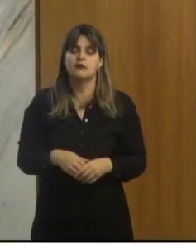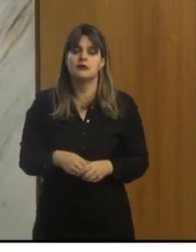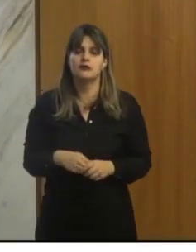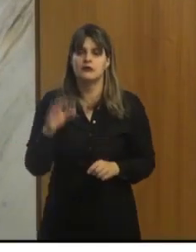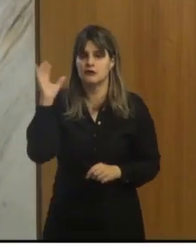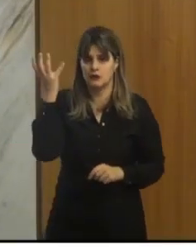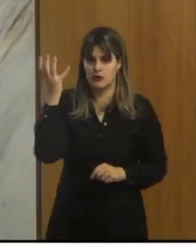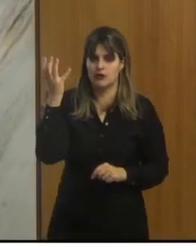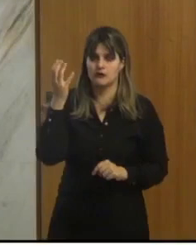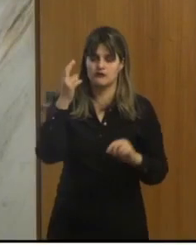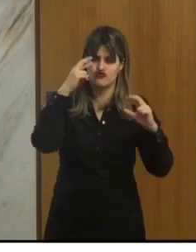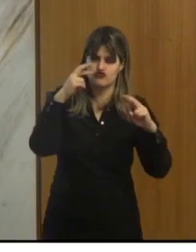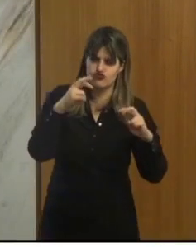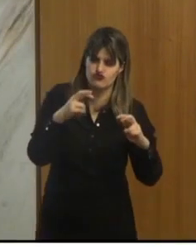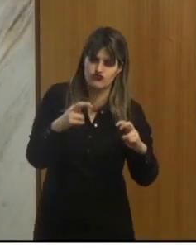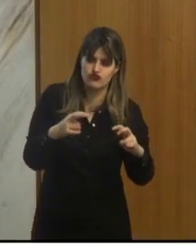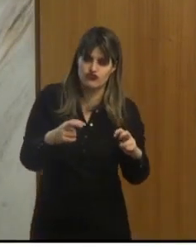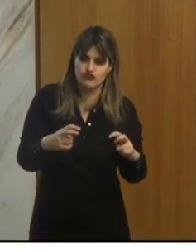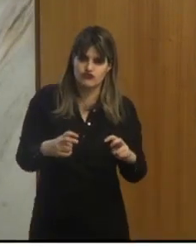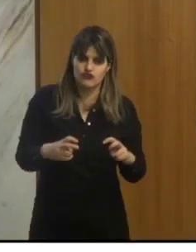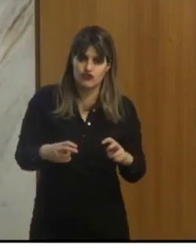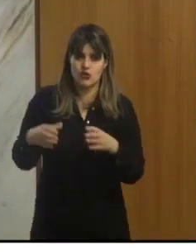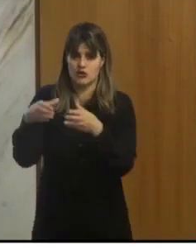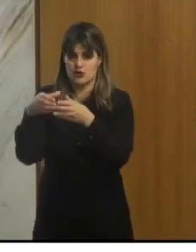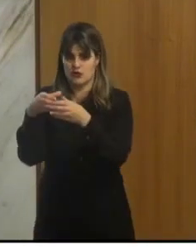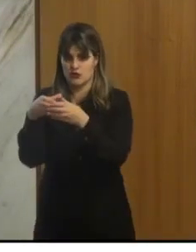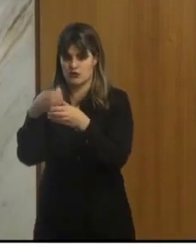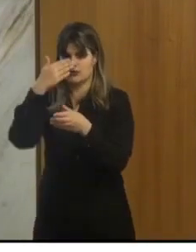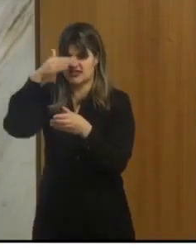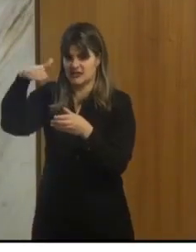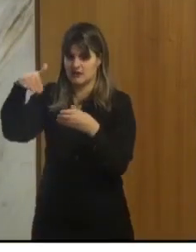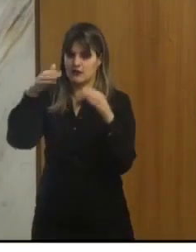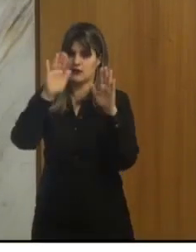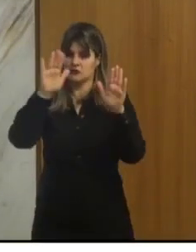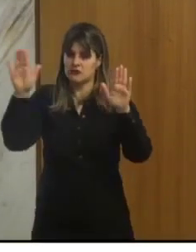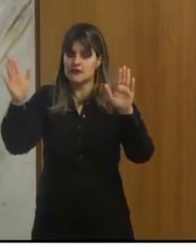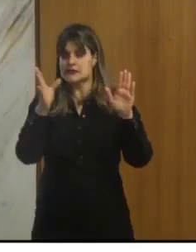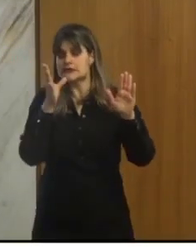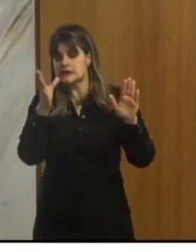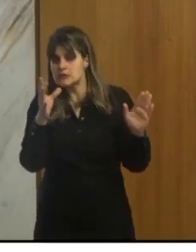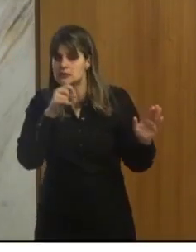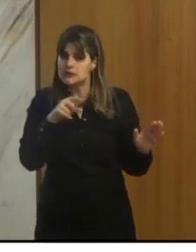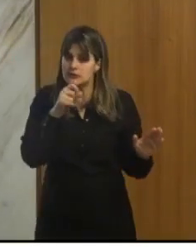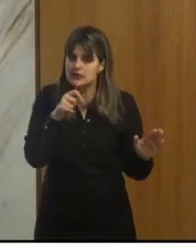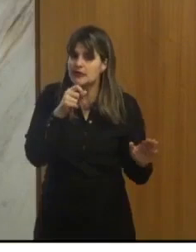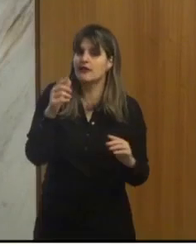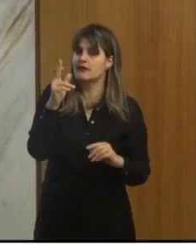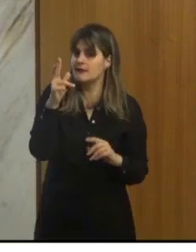quando foi feito o estudo, o comissário científico da exposição aponta a possibilidade destas sete